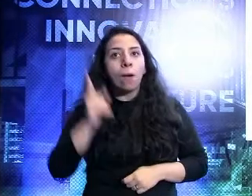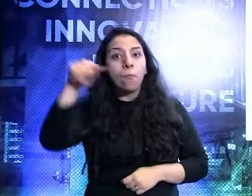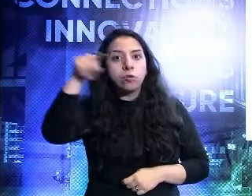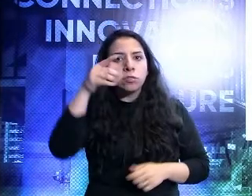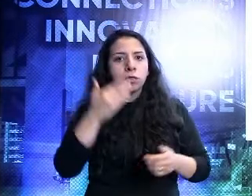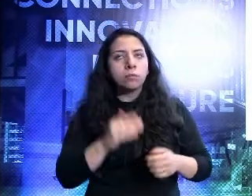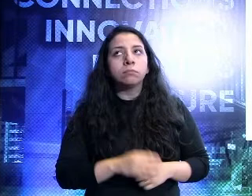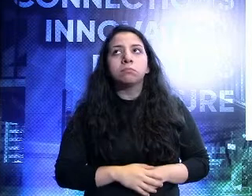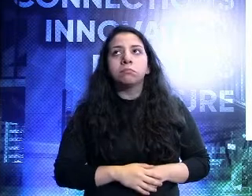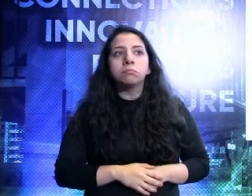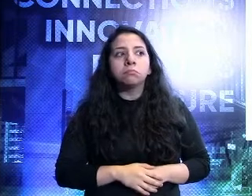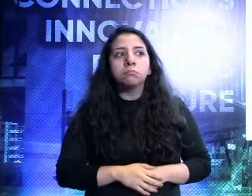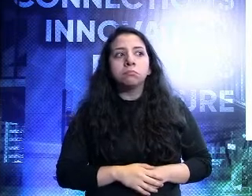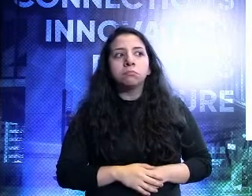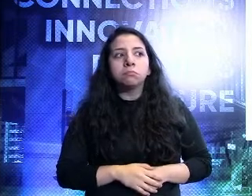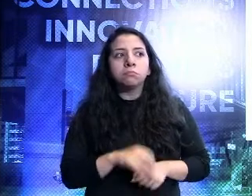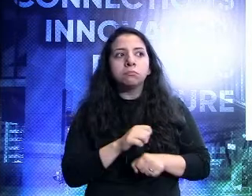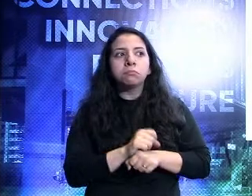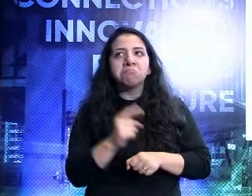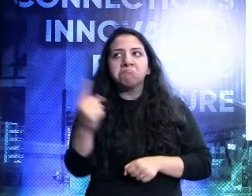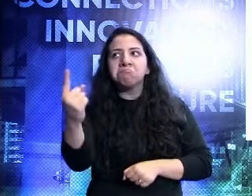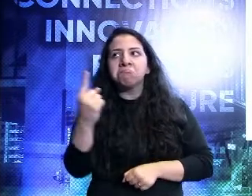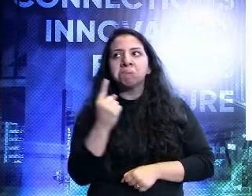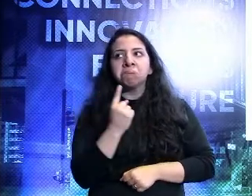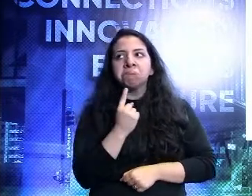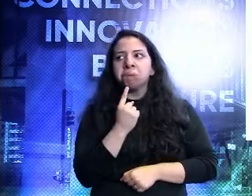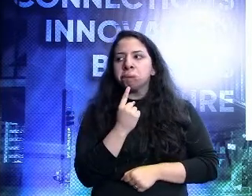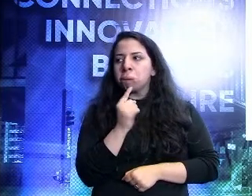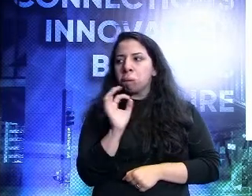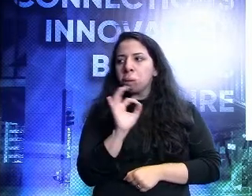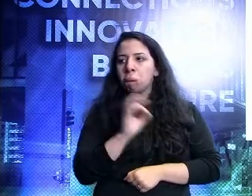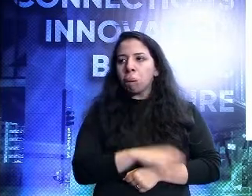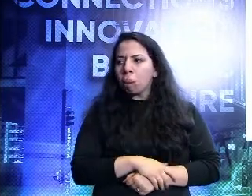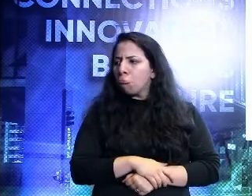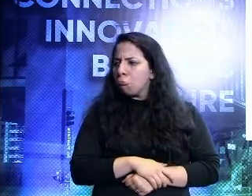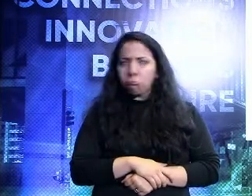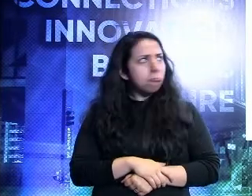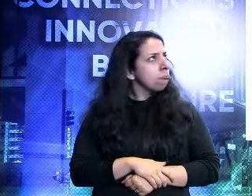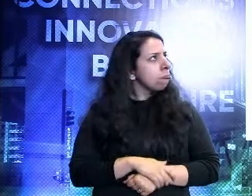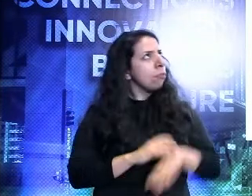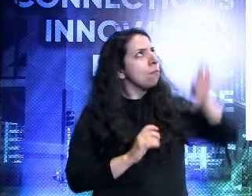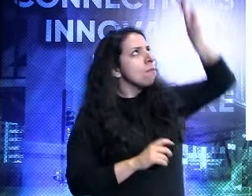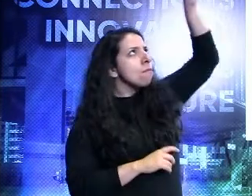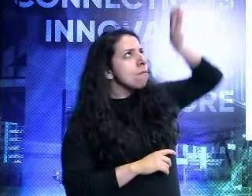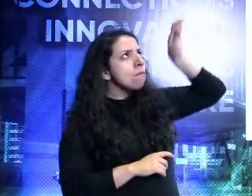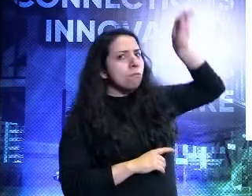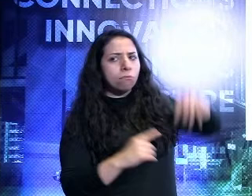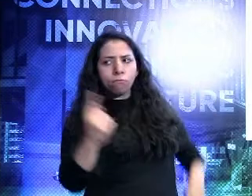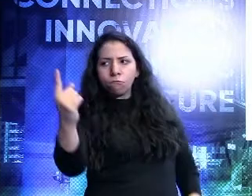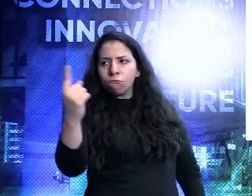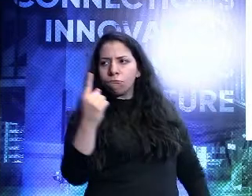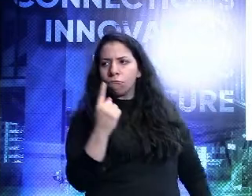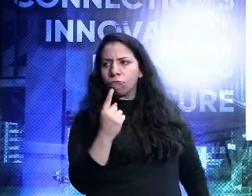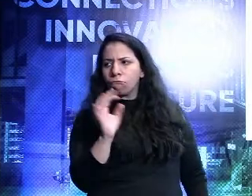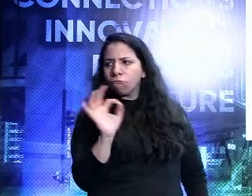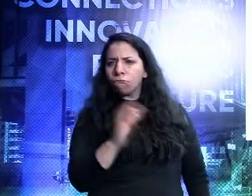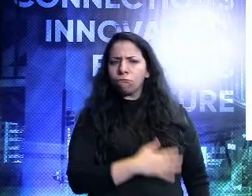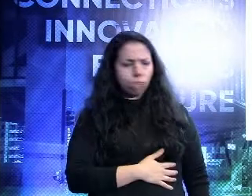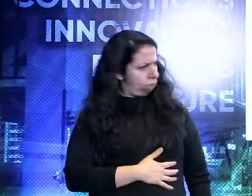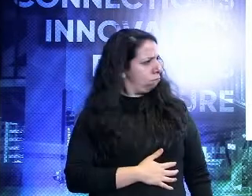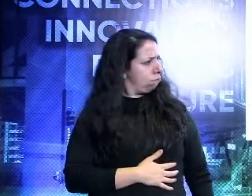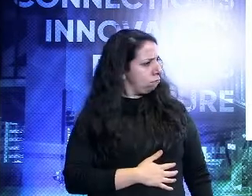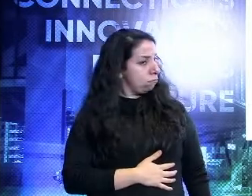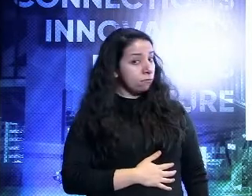aí, muitas vezes, acontece o seguinte. Quando a gente fala de mudança organizacional, seja Lean Thinking,